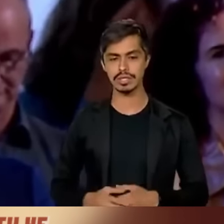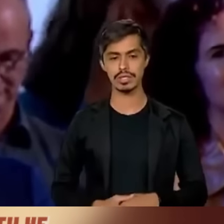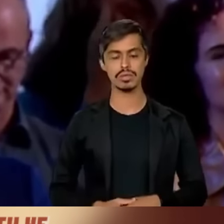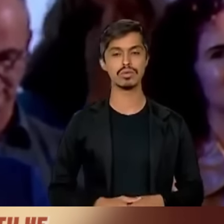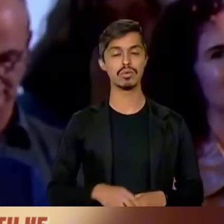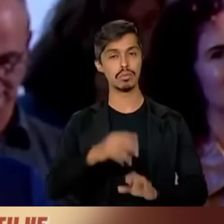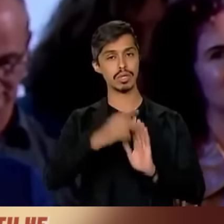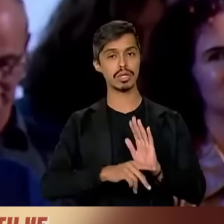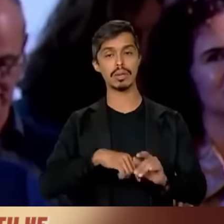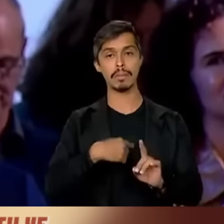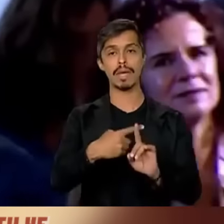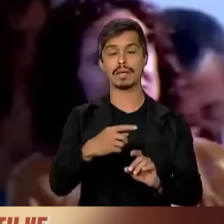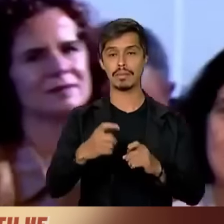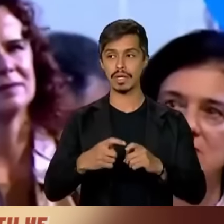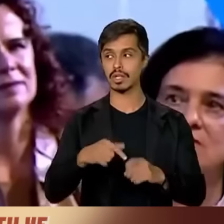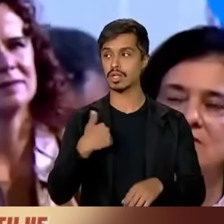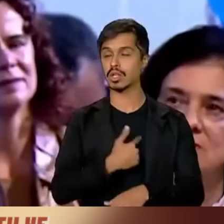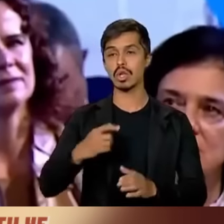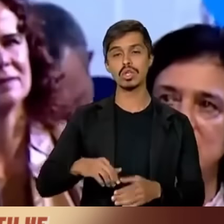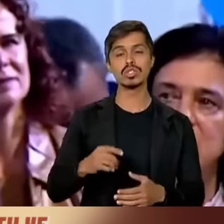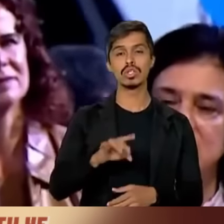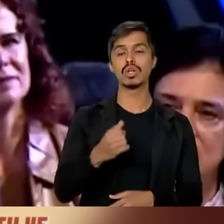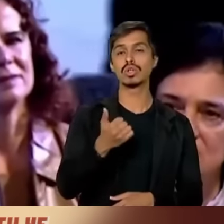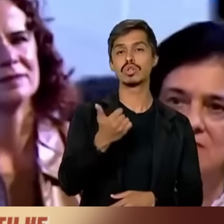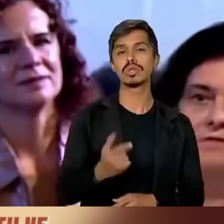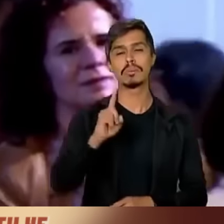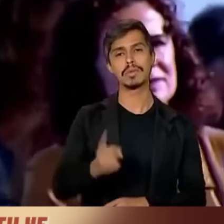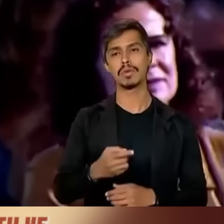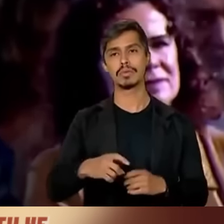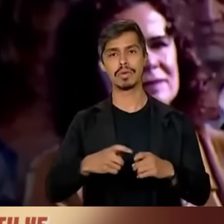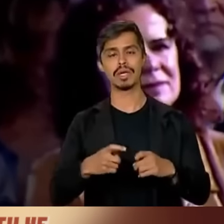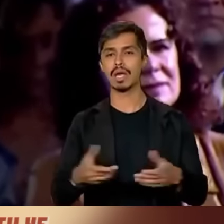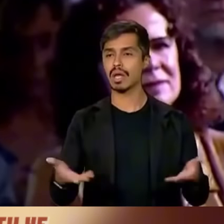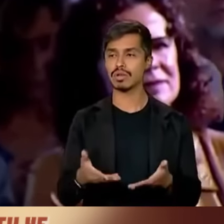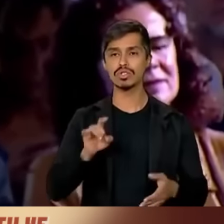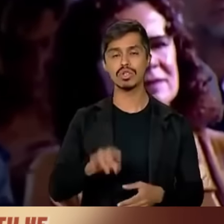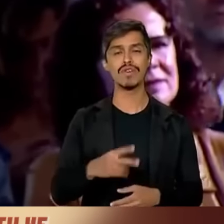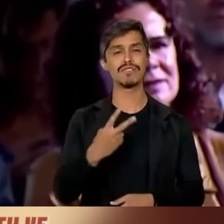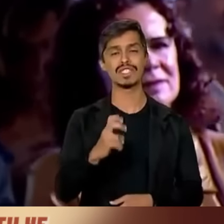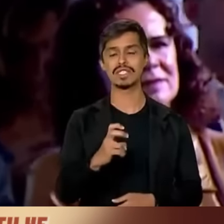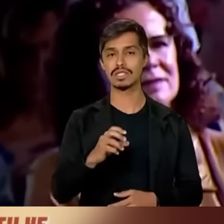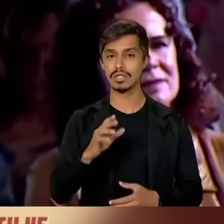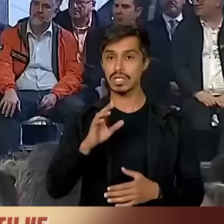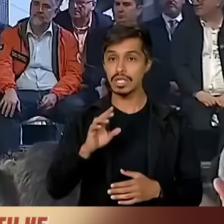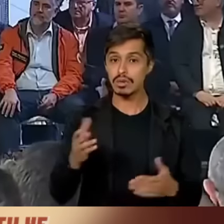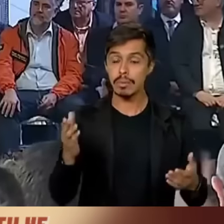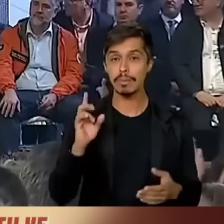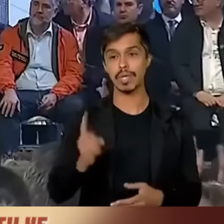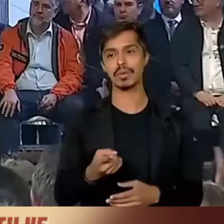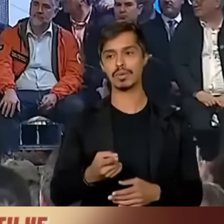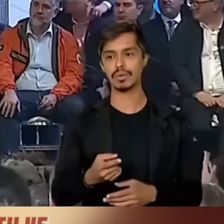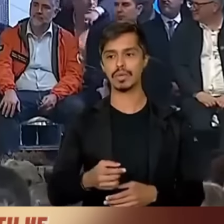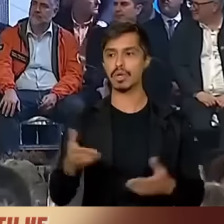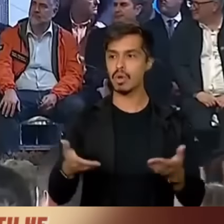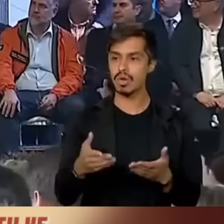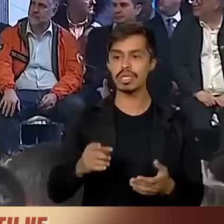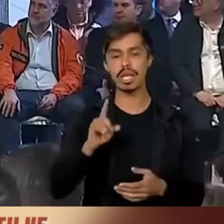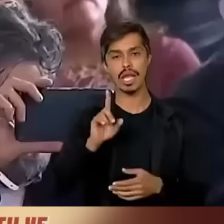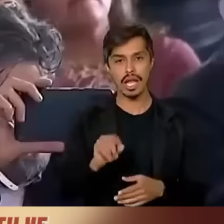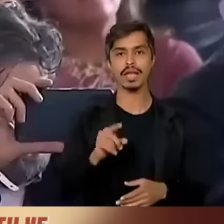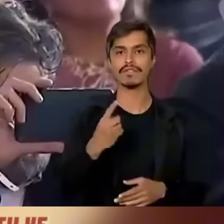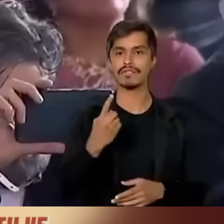mais médico, quando nós voltamos, tinha só 12 mil médicos nesse país. Hoje já são 25 mil médicos. Já são 25 mil